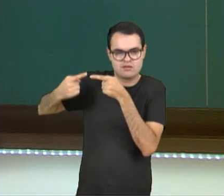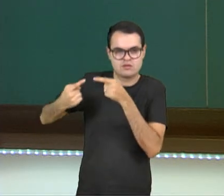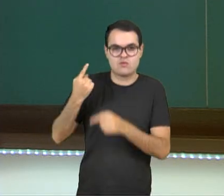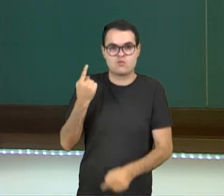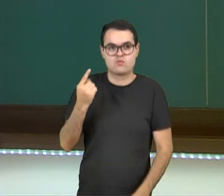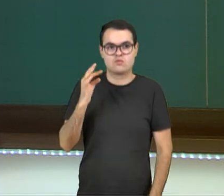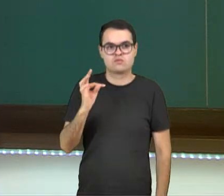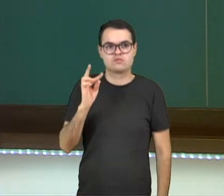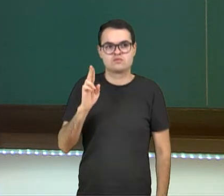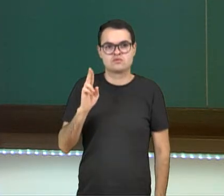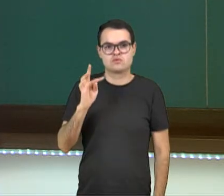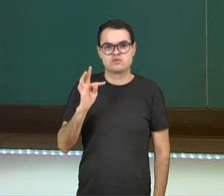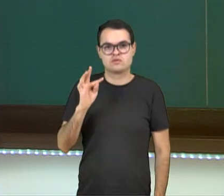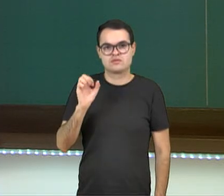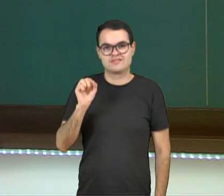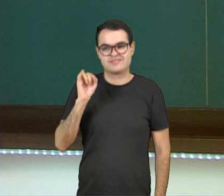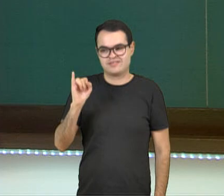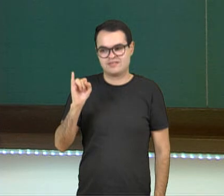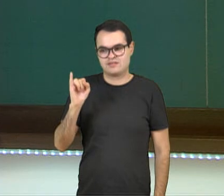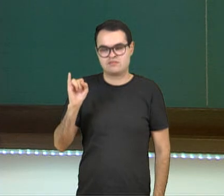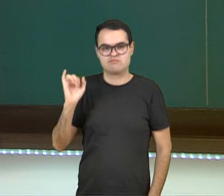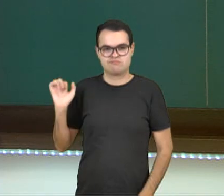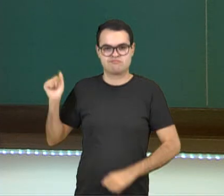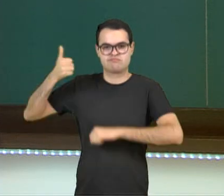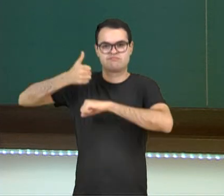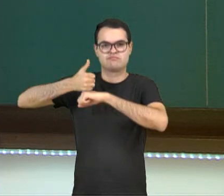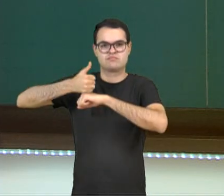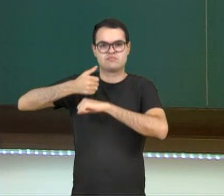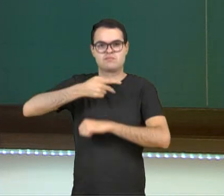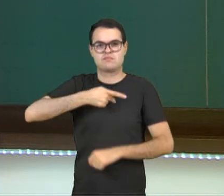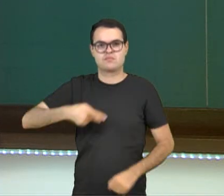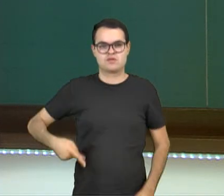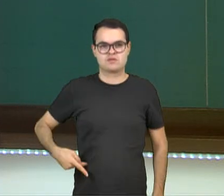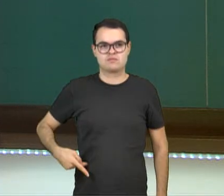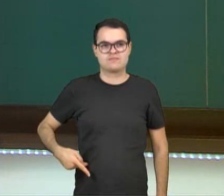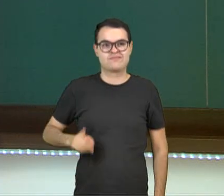Tutsi assumiu o poder. O nome dele, Paul Kagame.